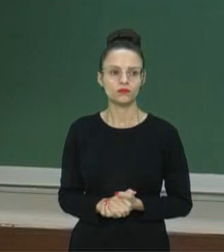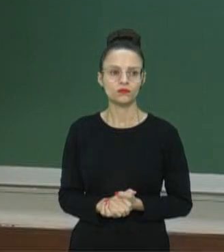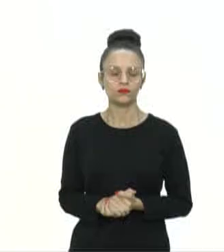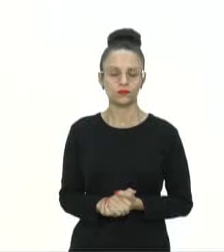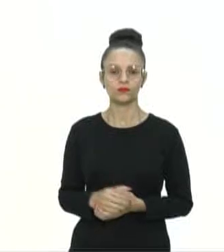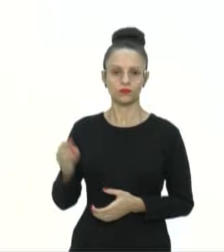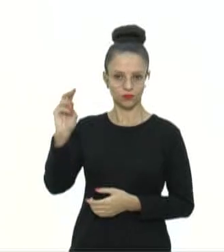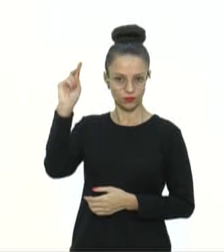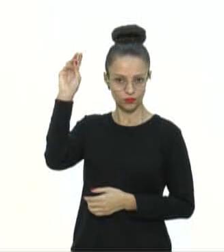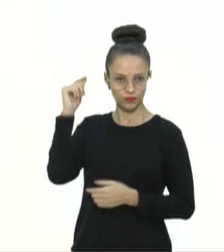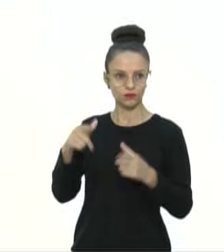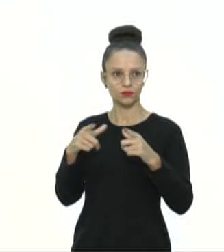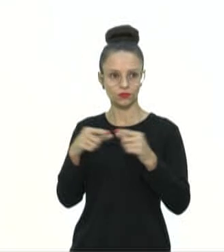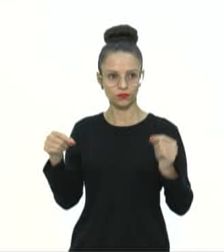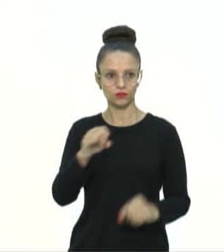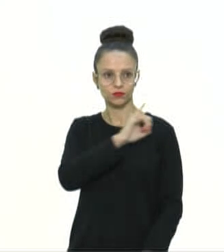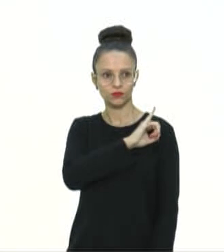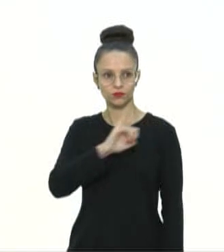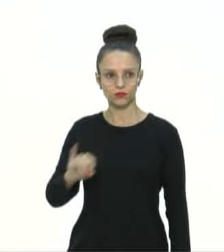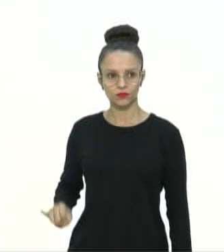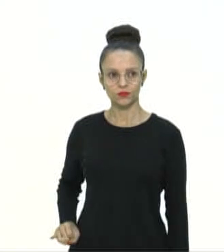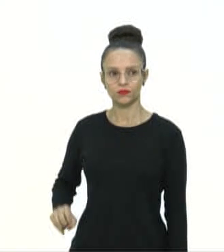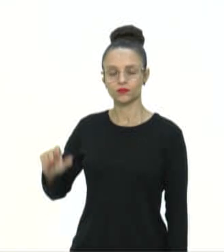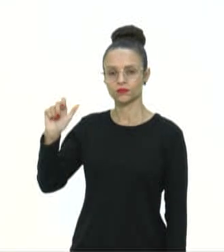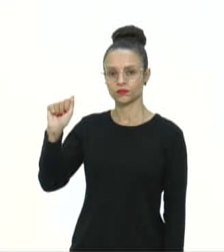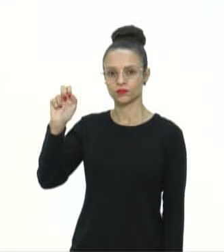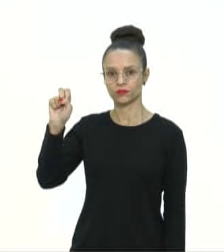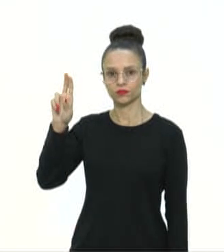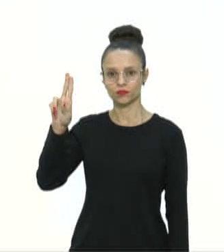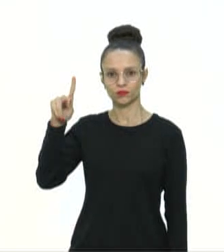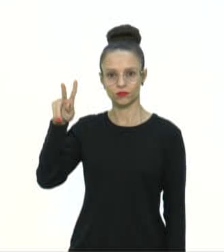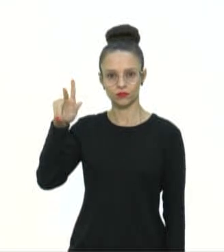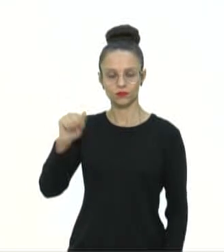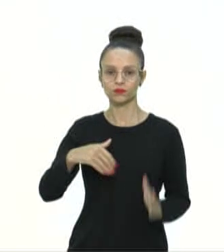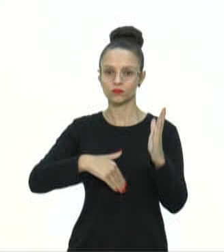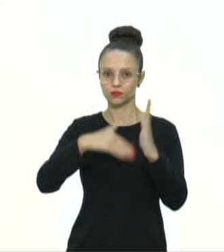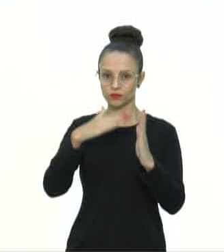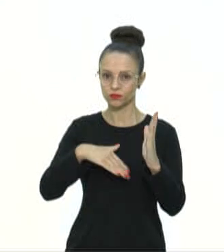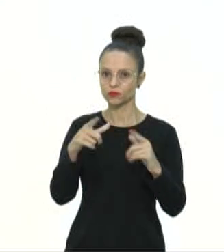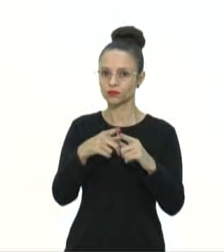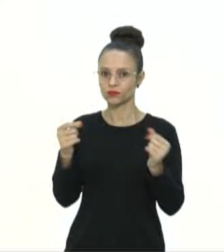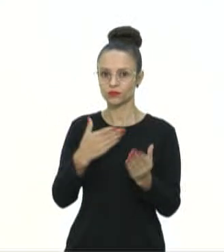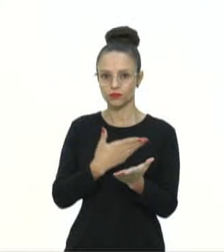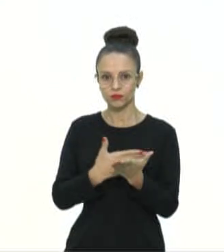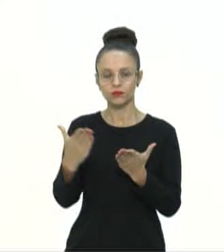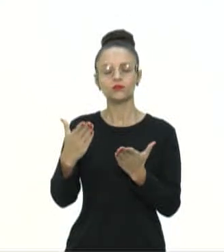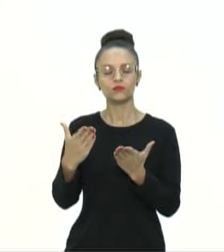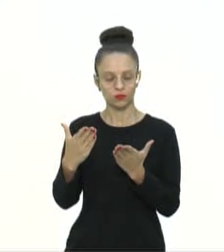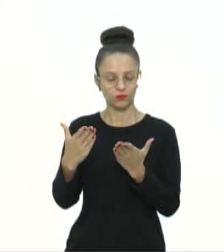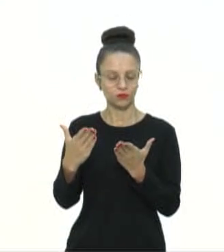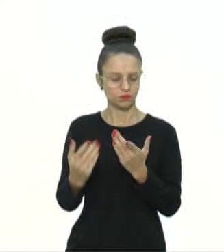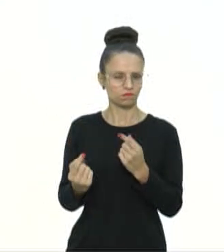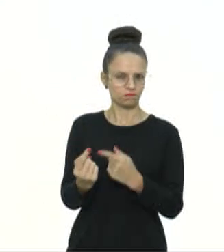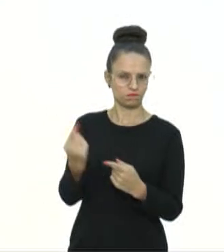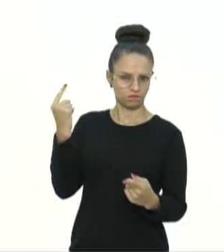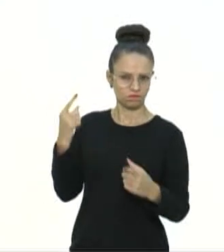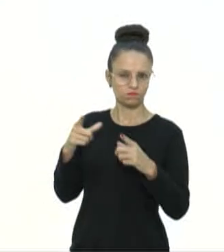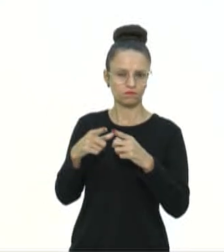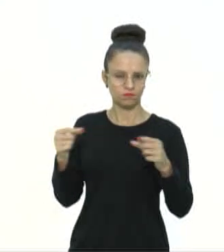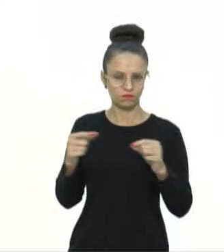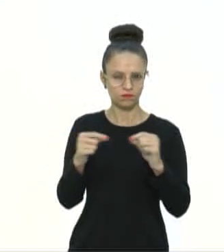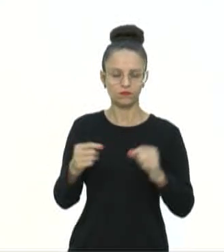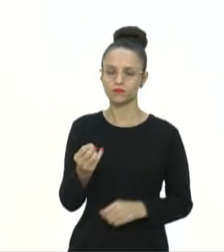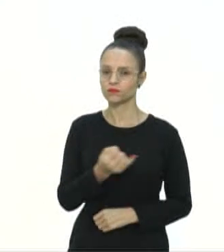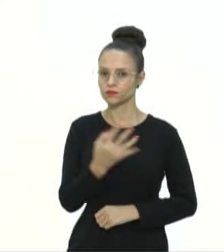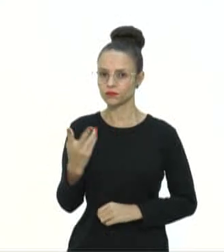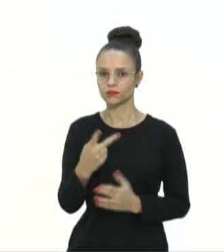O antigo Japão, Império Asuka, a pintura no Japão teve início no período pré-histórico japonês. Alguns